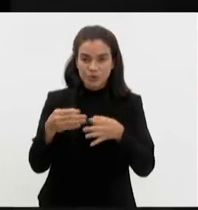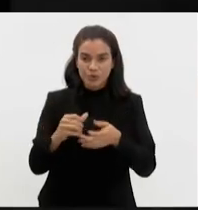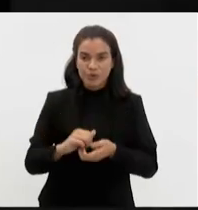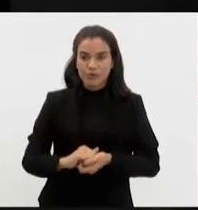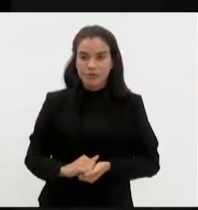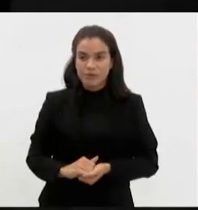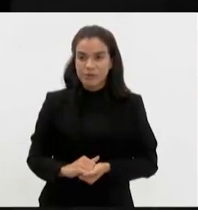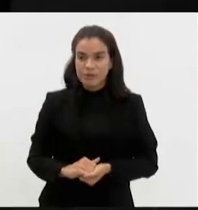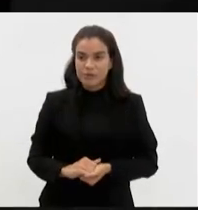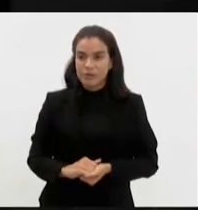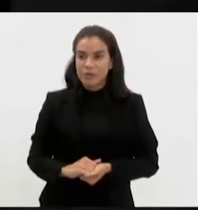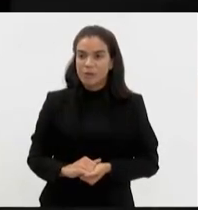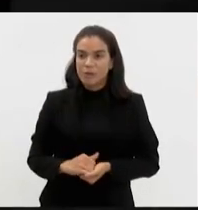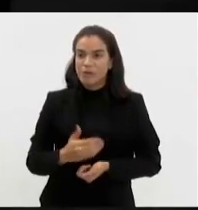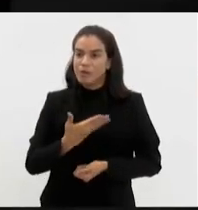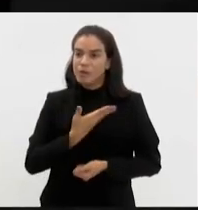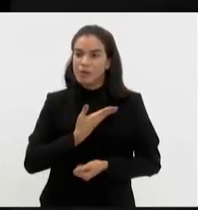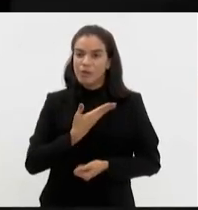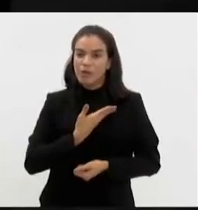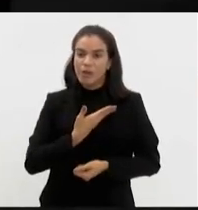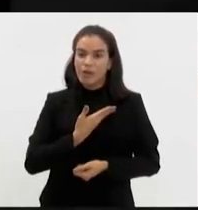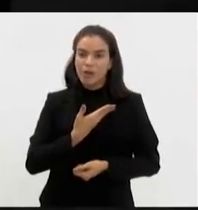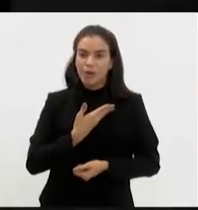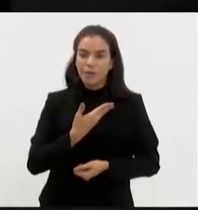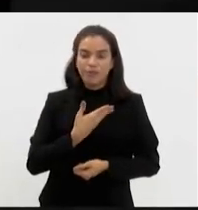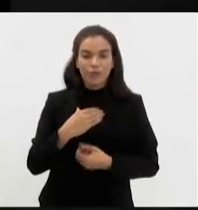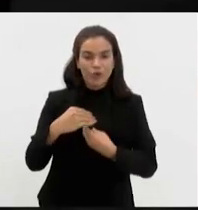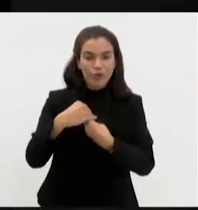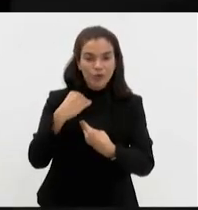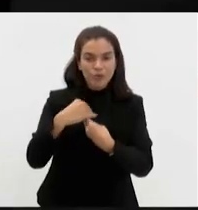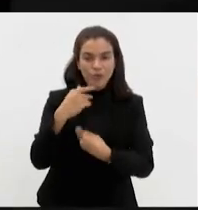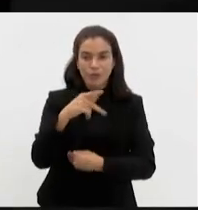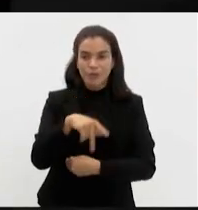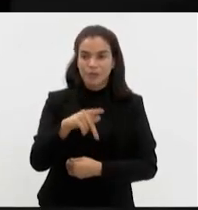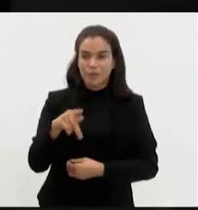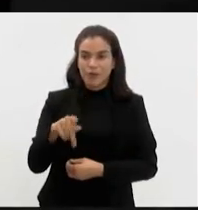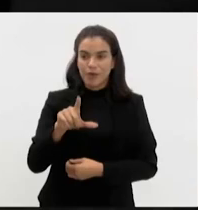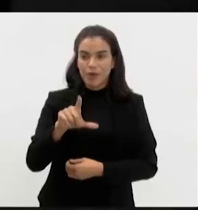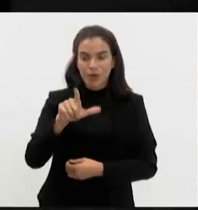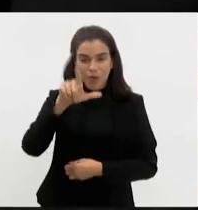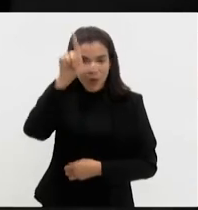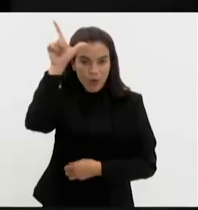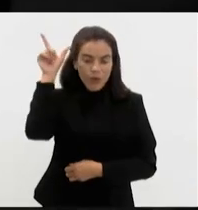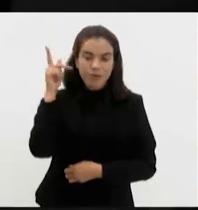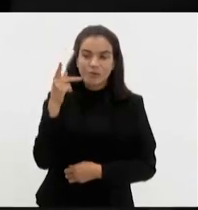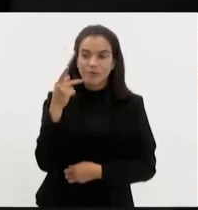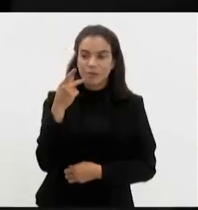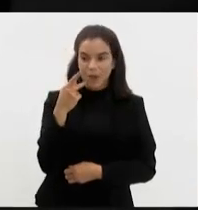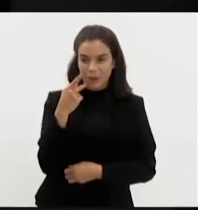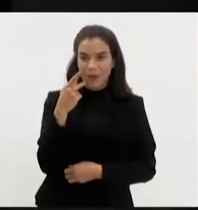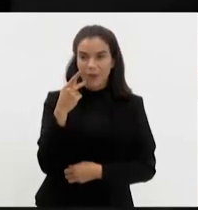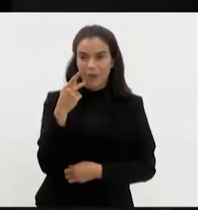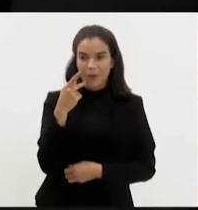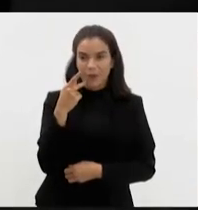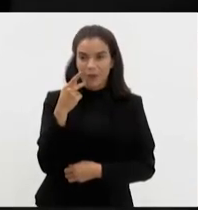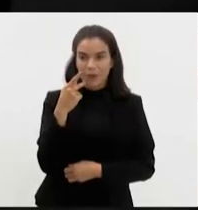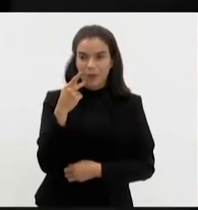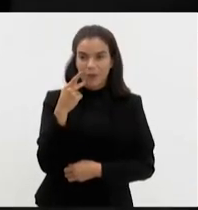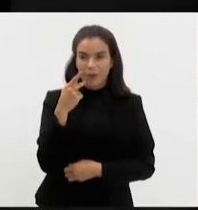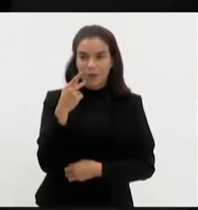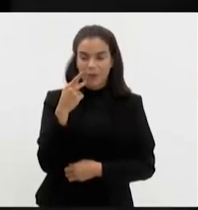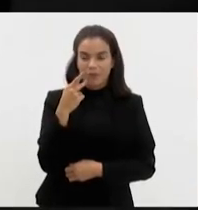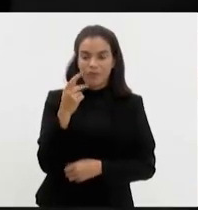goberto meu querido amigo Conselheiro Professor Lu Paulo Correia da Rocha Deputado